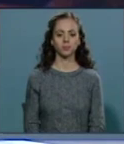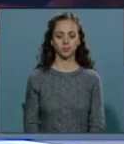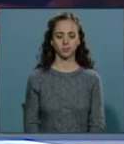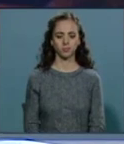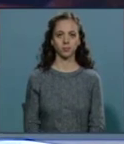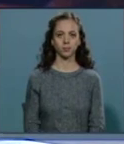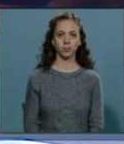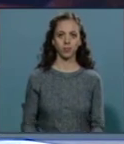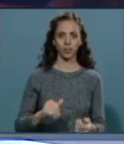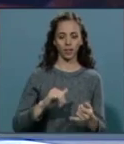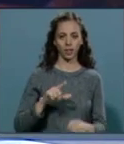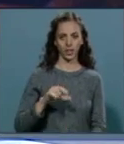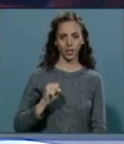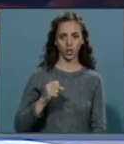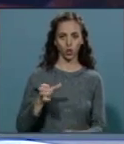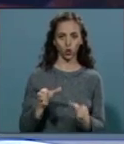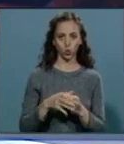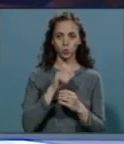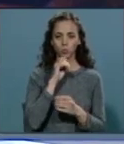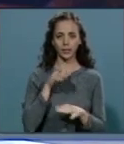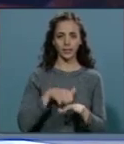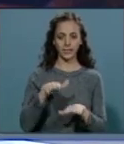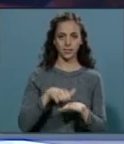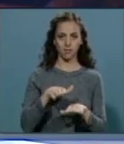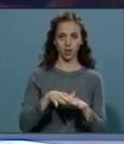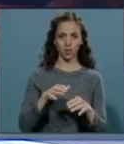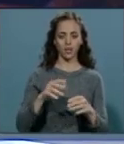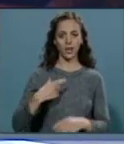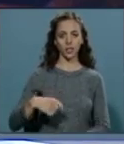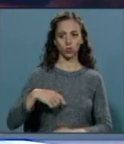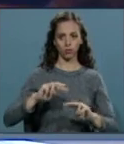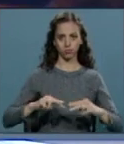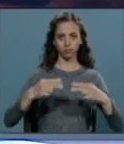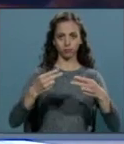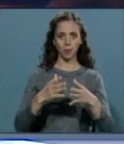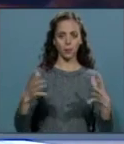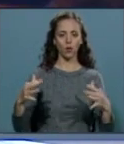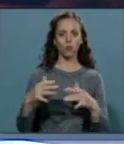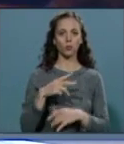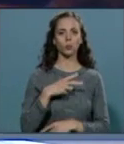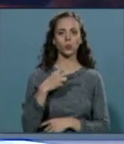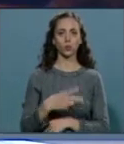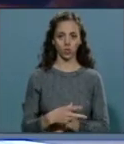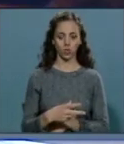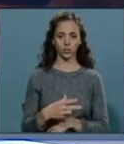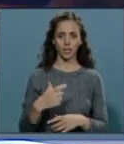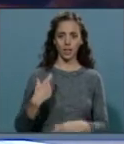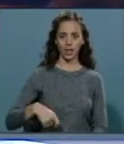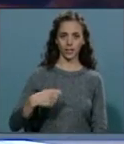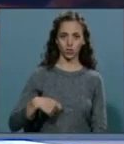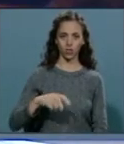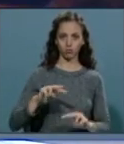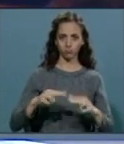e a liga de clubes deve confirmar na próxima terça-feira a subida do nacional os qual é o maior do futebol português com o nacional